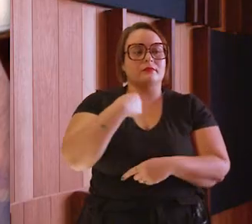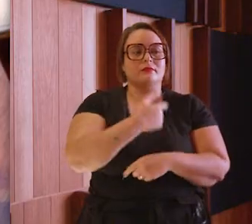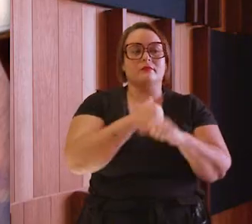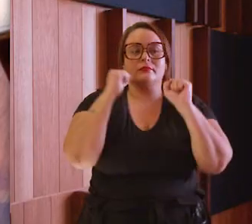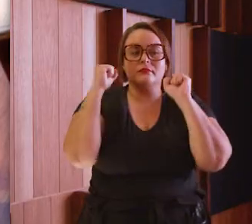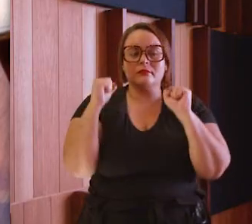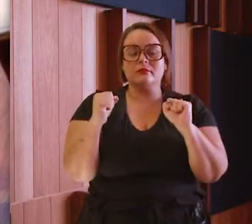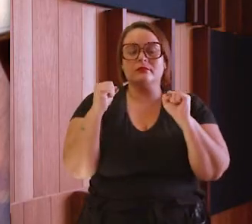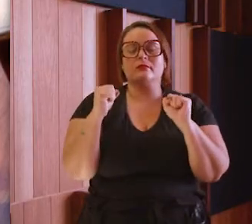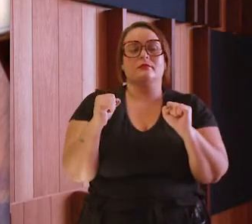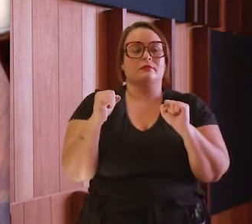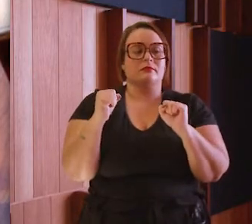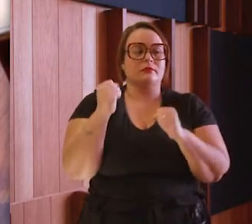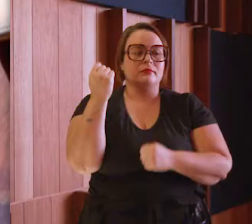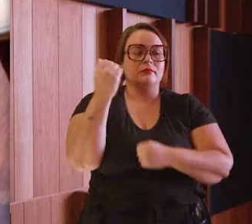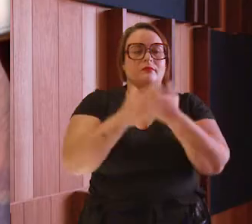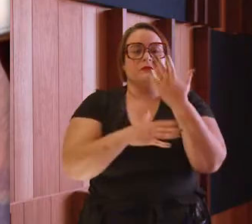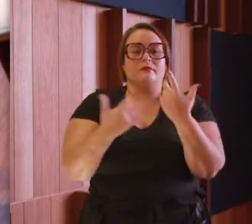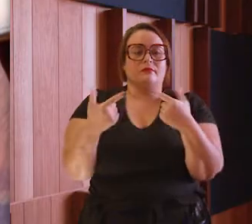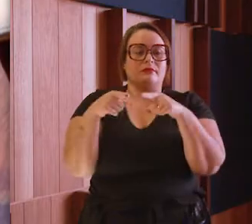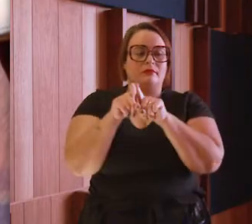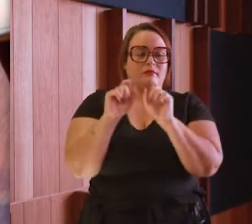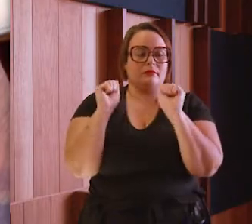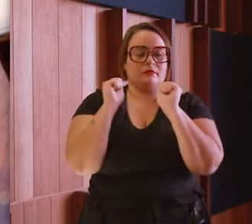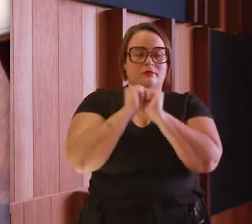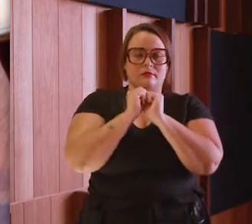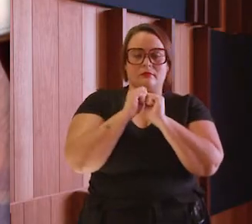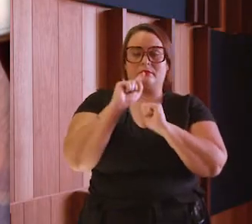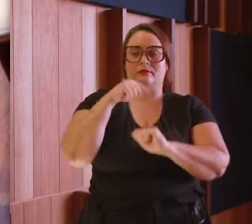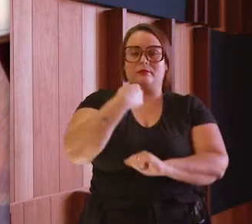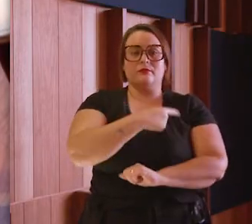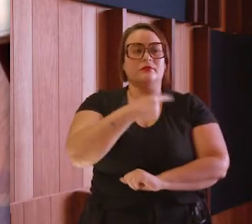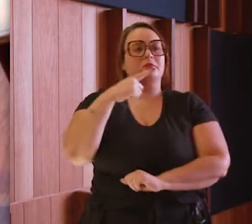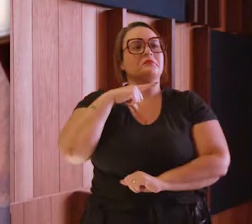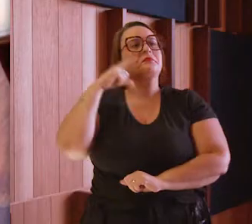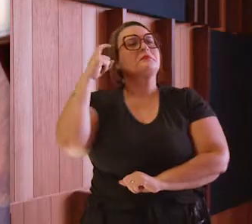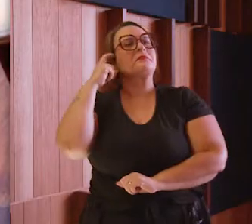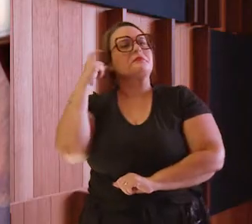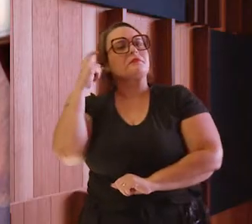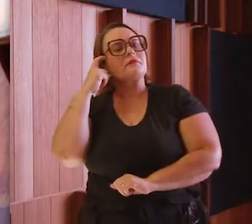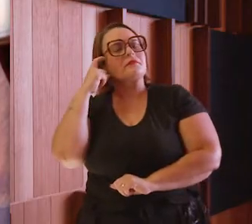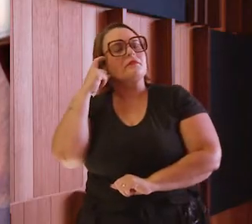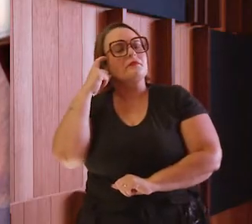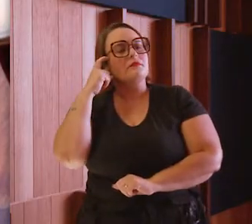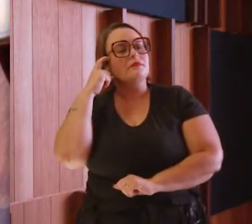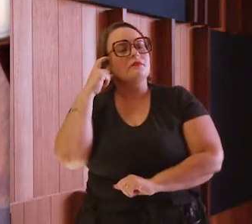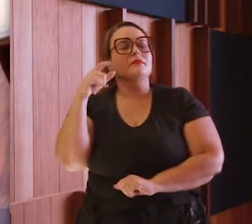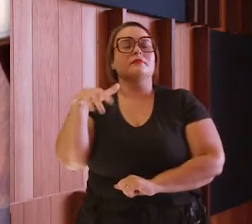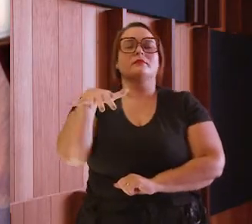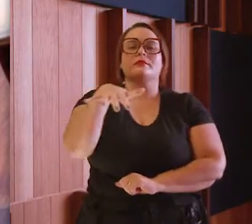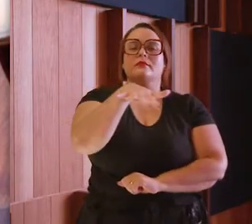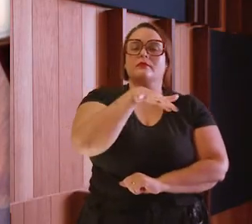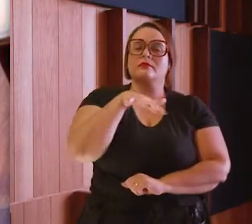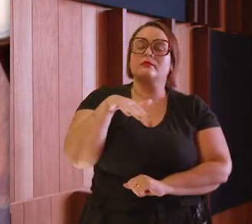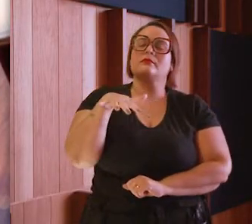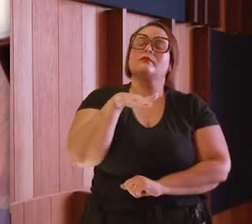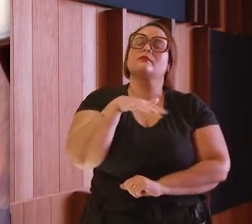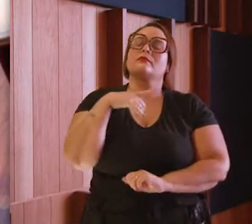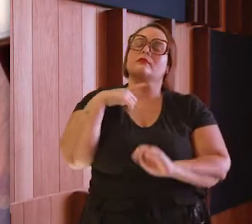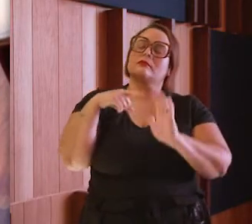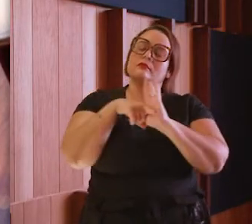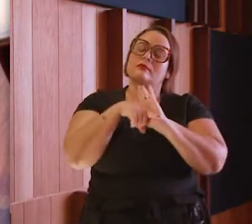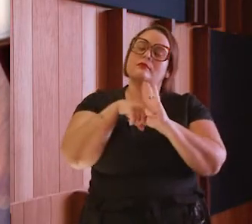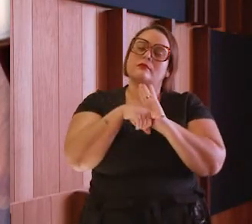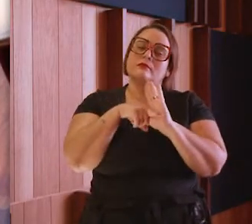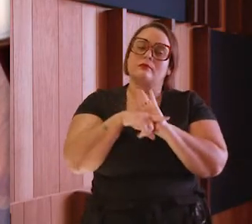juntos, nós desenvolvemos uma agenda em que a gente parte panoramicamente da análise de